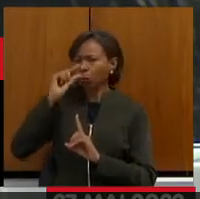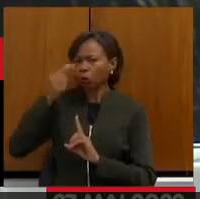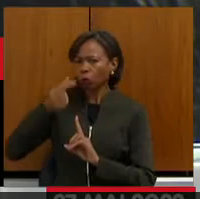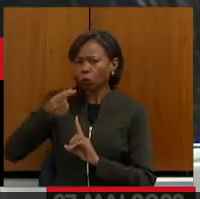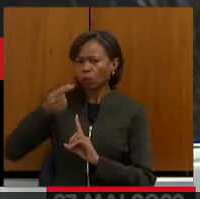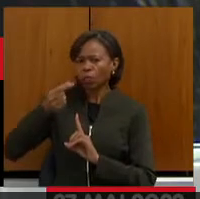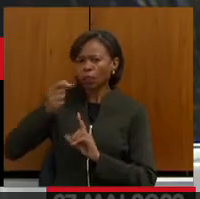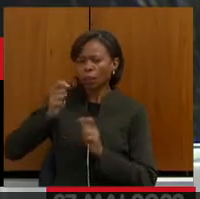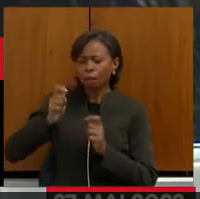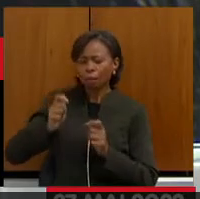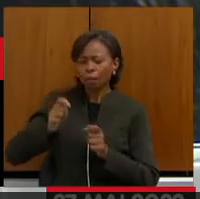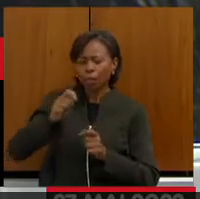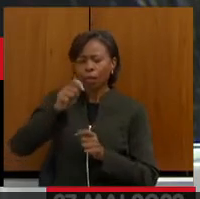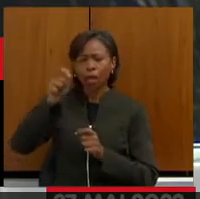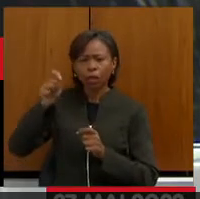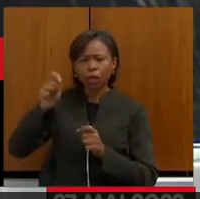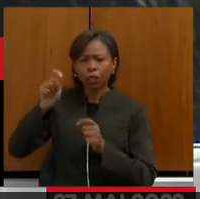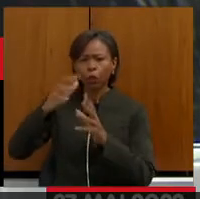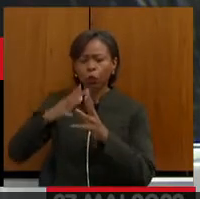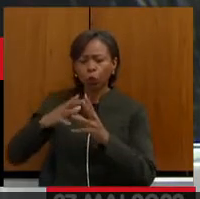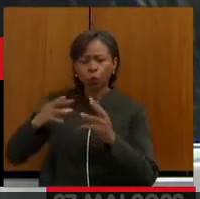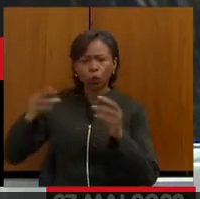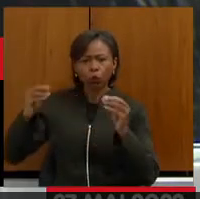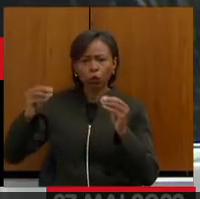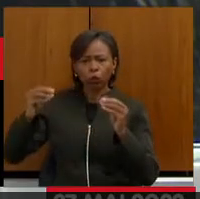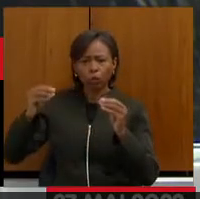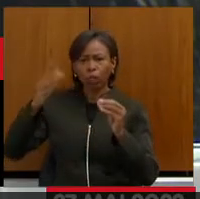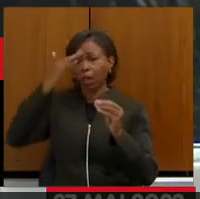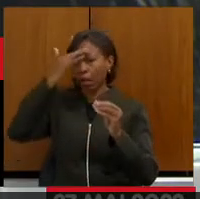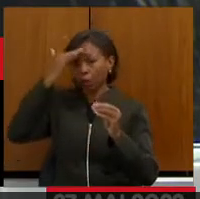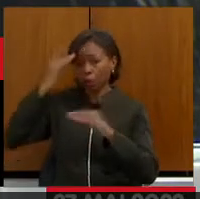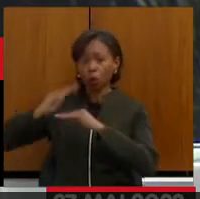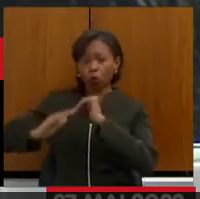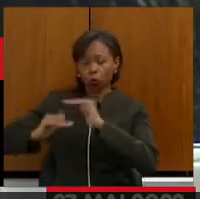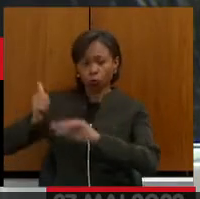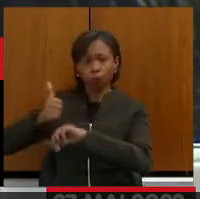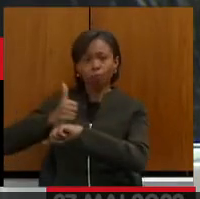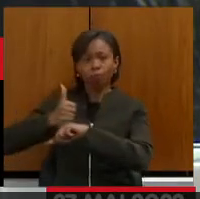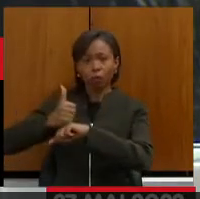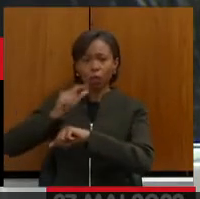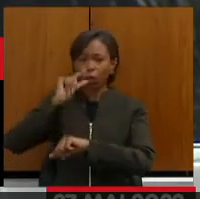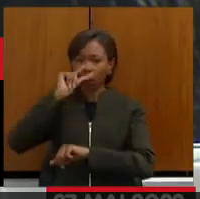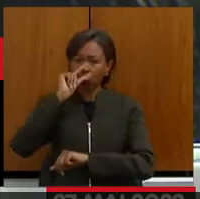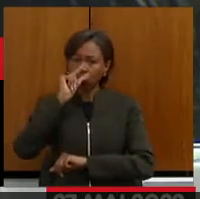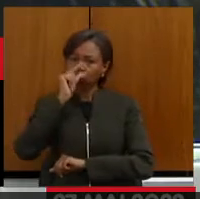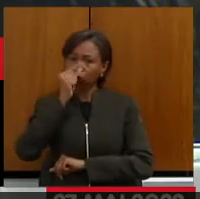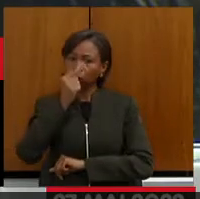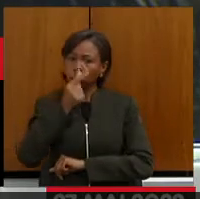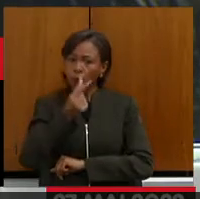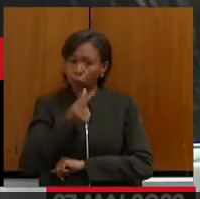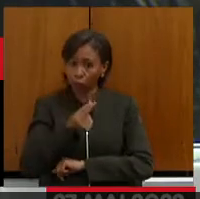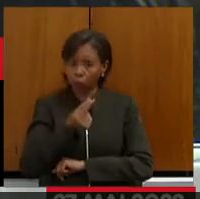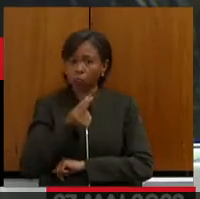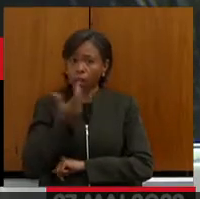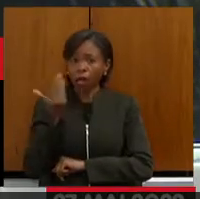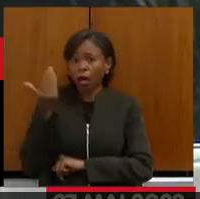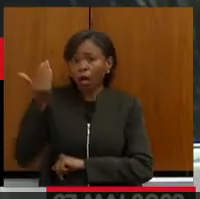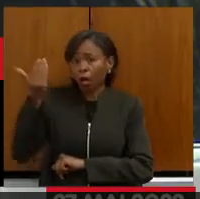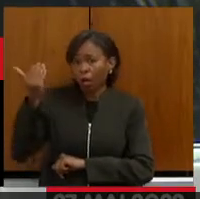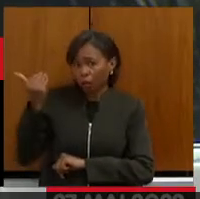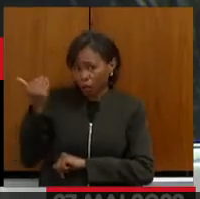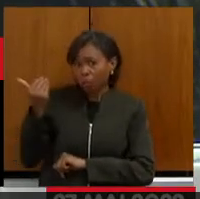sabe muito bem qual o papel que as bruxas tiveram na manutenção da vida do SUS e